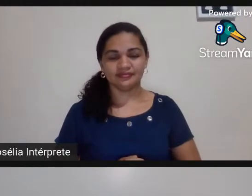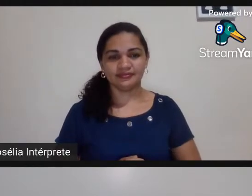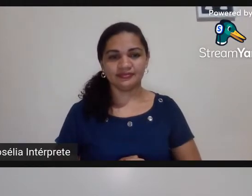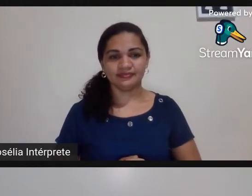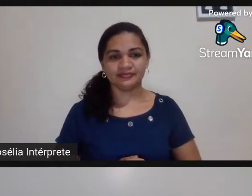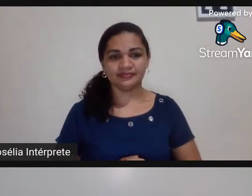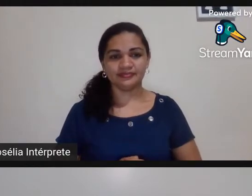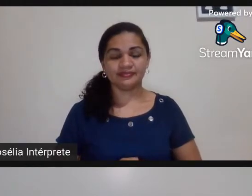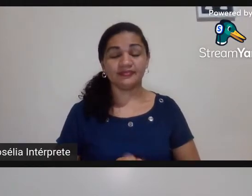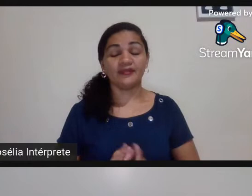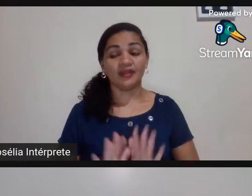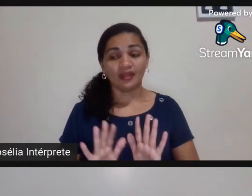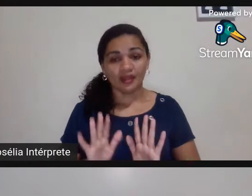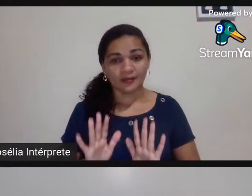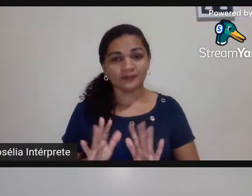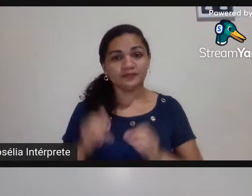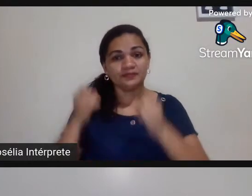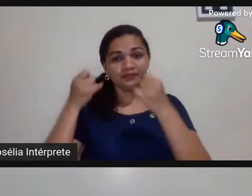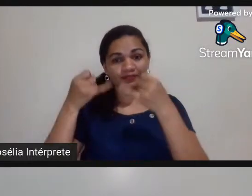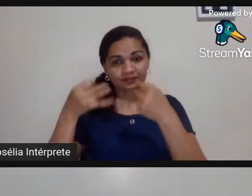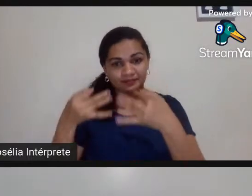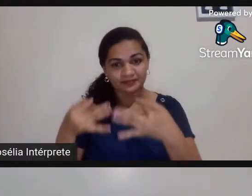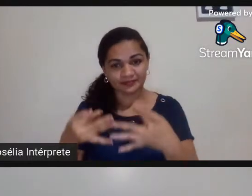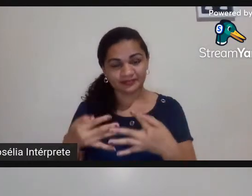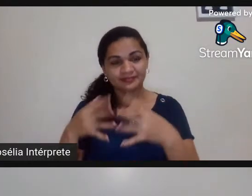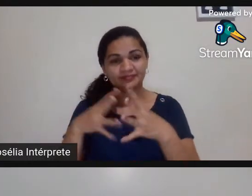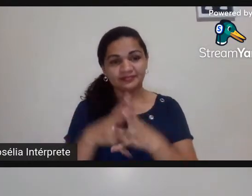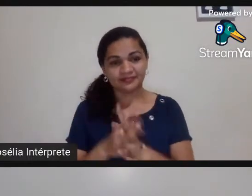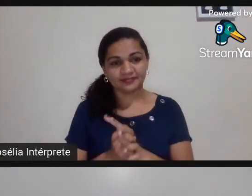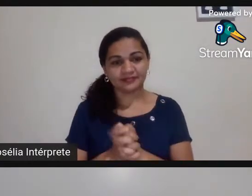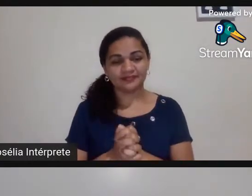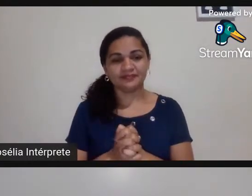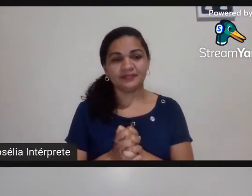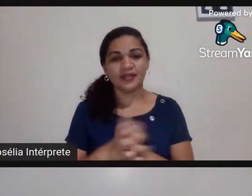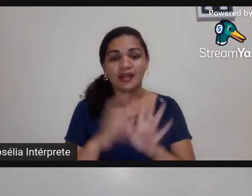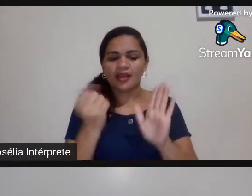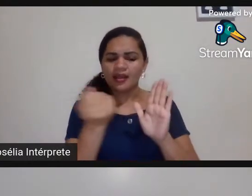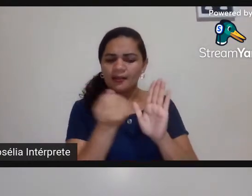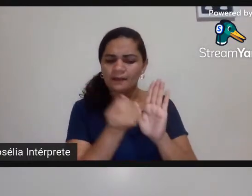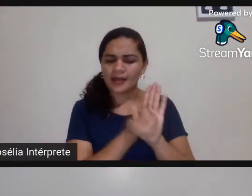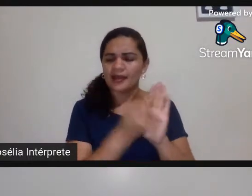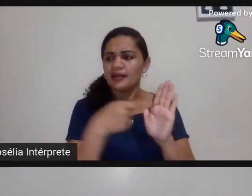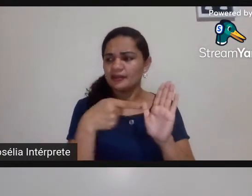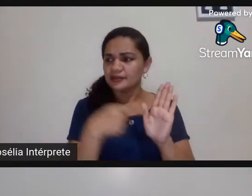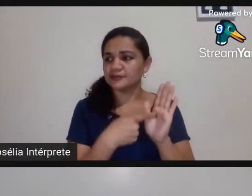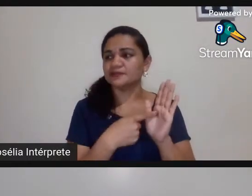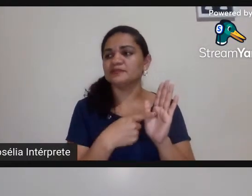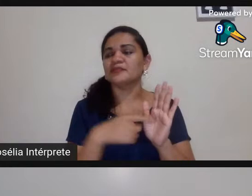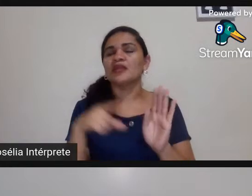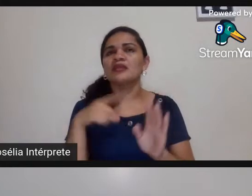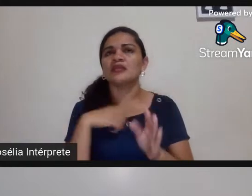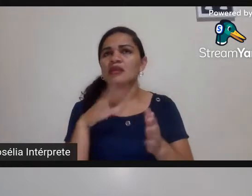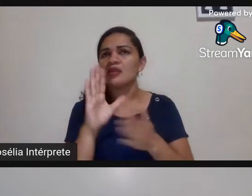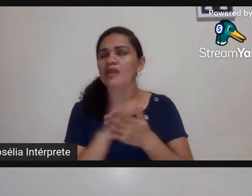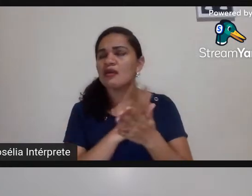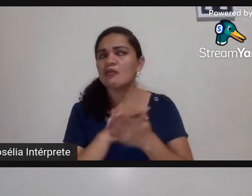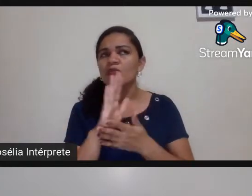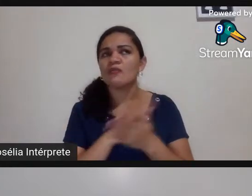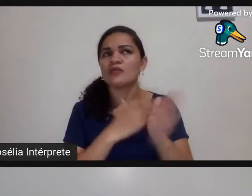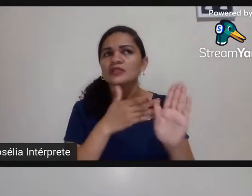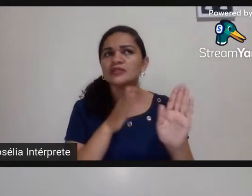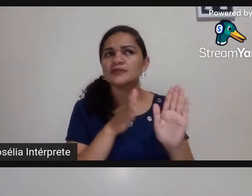começar aqui antes de chegar nas marcas falando de Algumas propostas que a gente já tem hoje em dia né algum